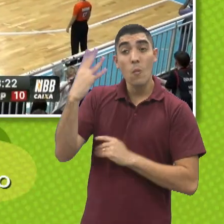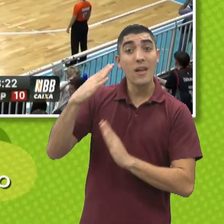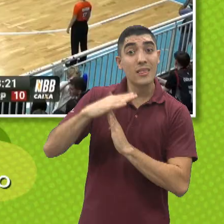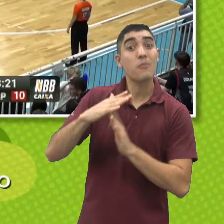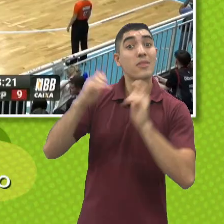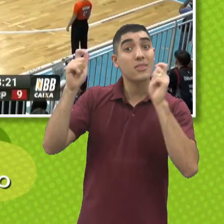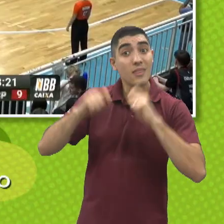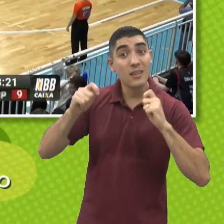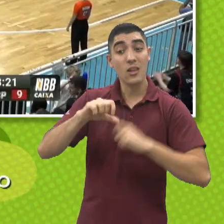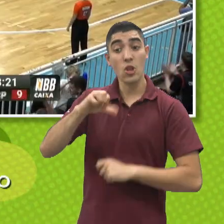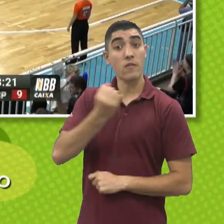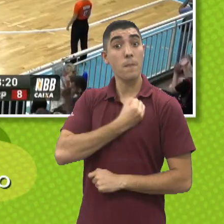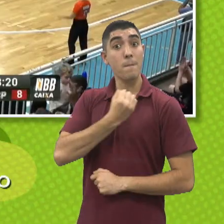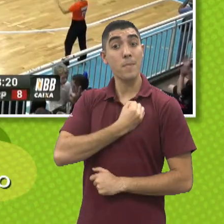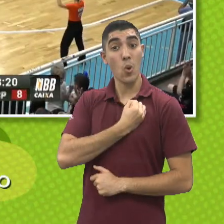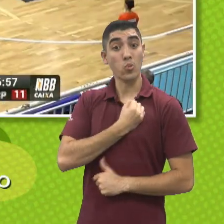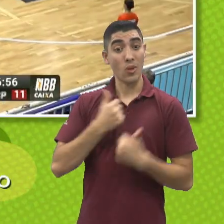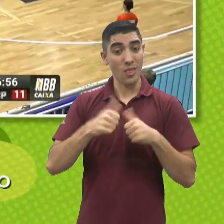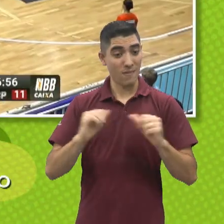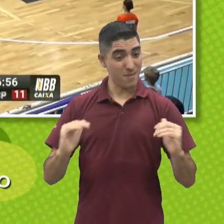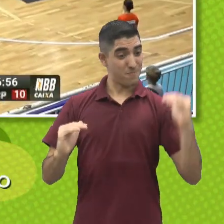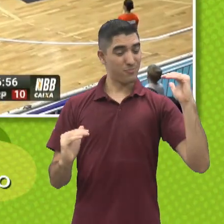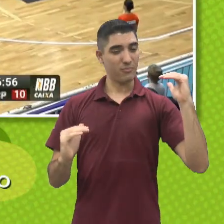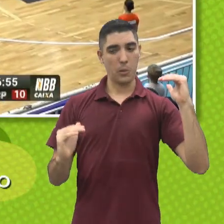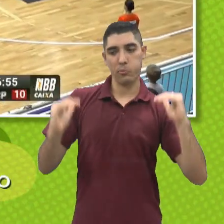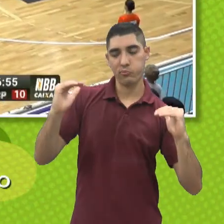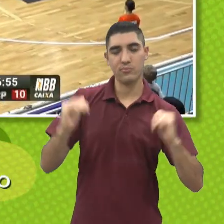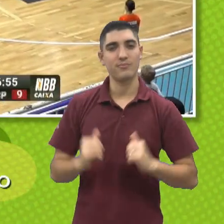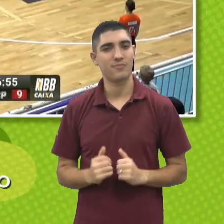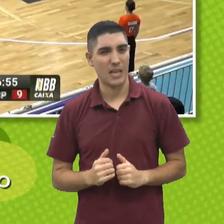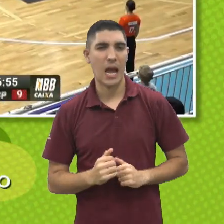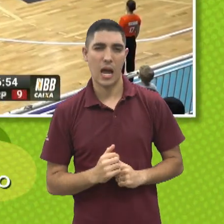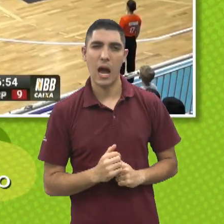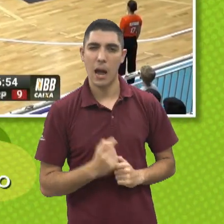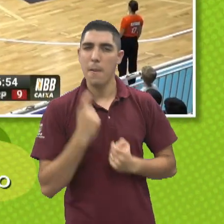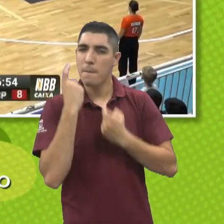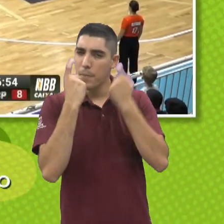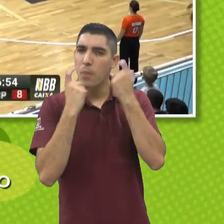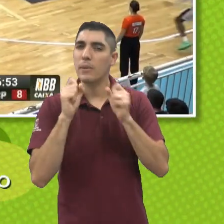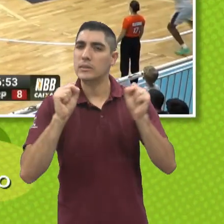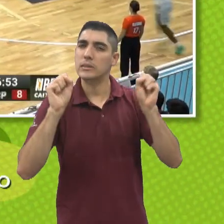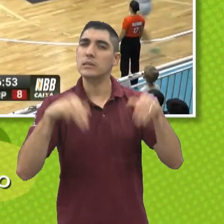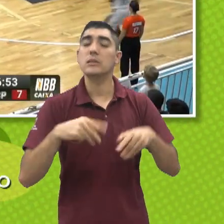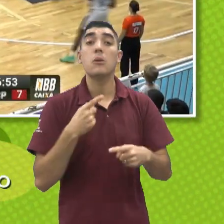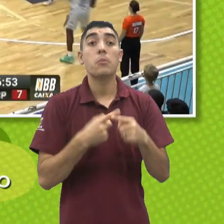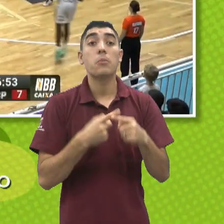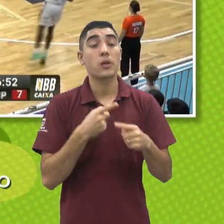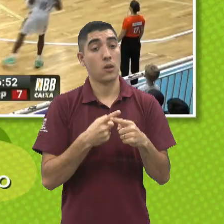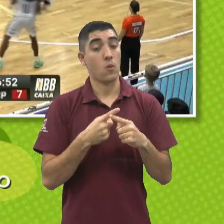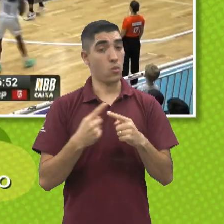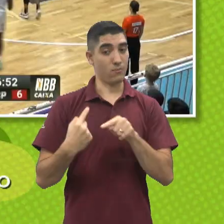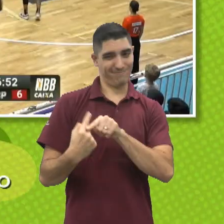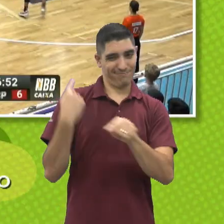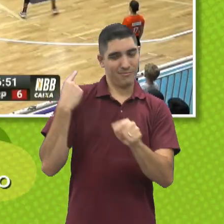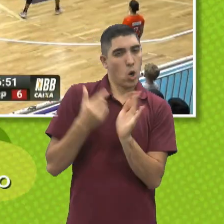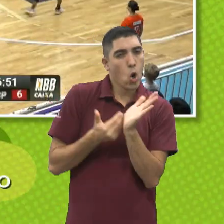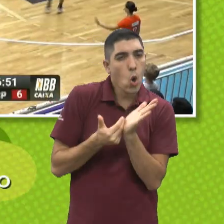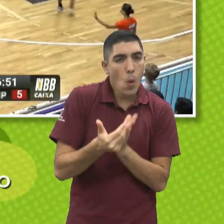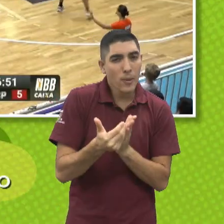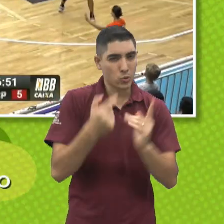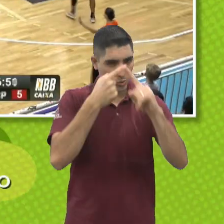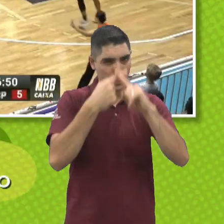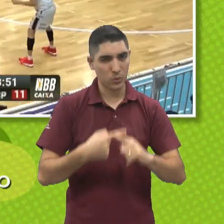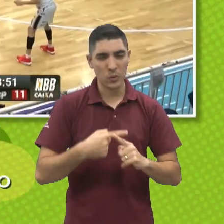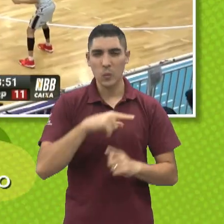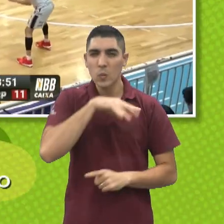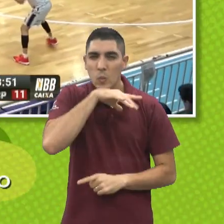9 pontos. É um pouco, né? Porque o São José conseguiu se recuperar, né? Tendo em vista o início ruim, né? Com recorde de